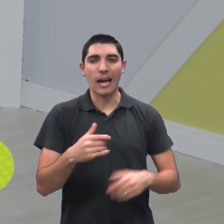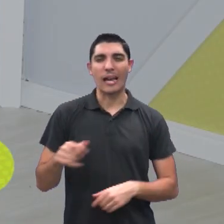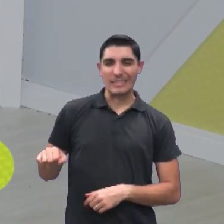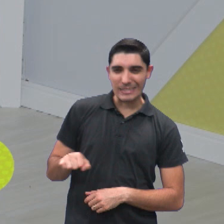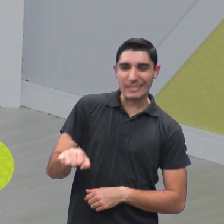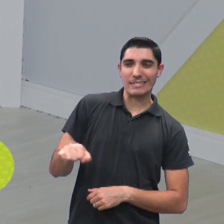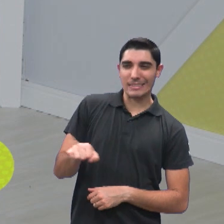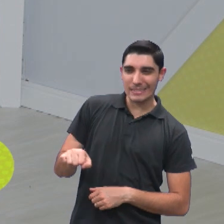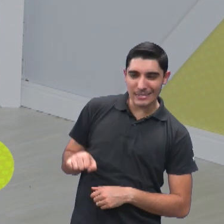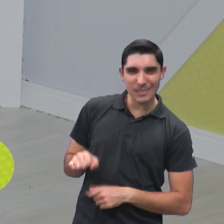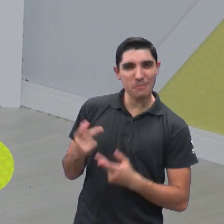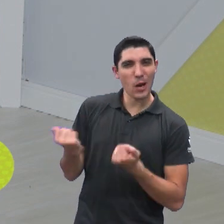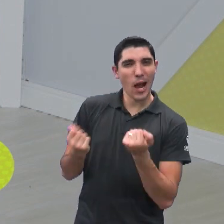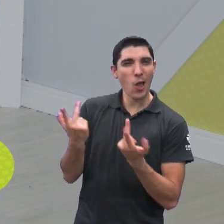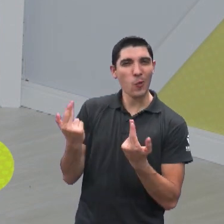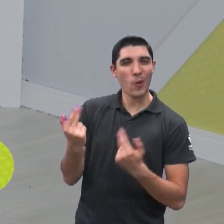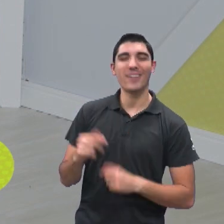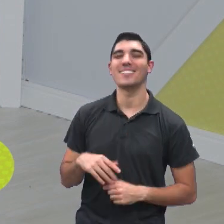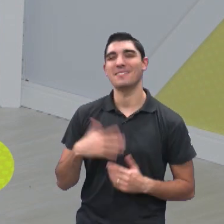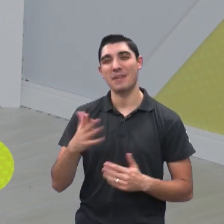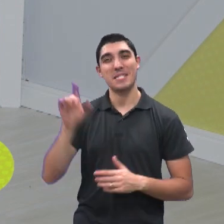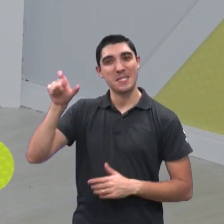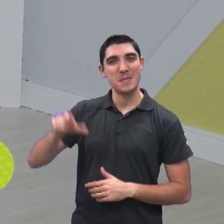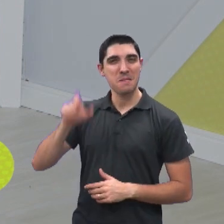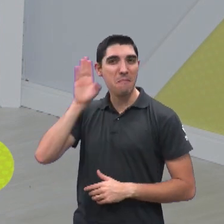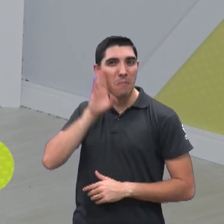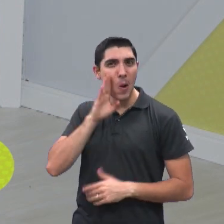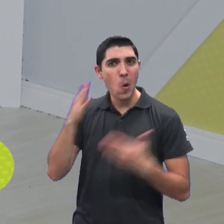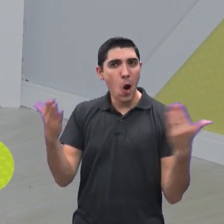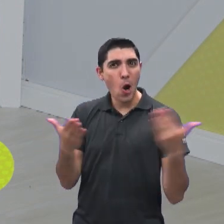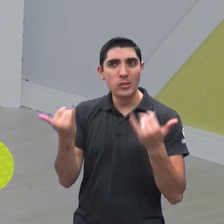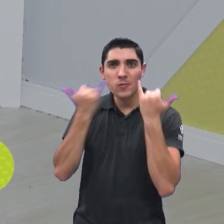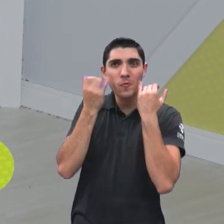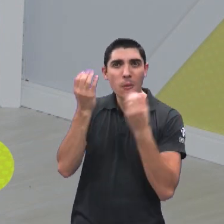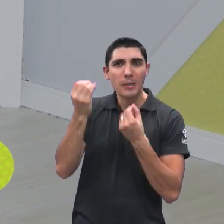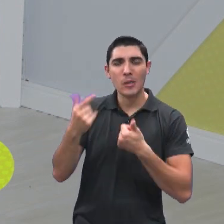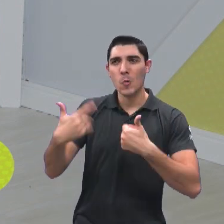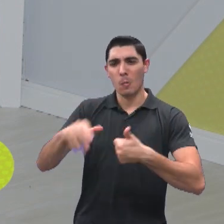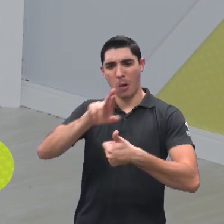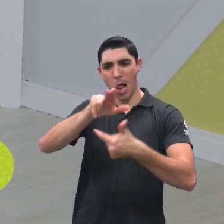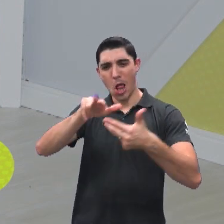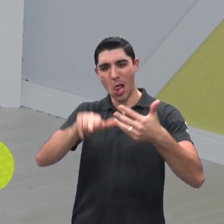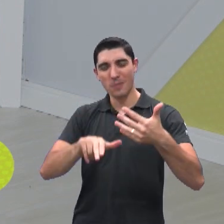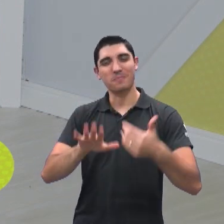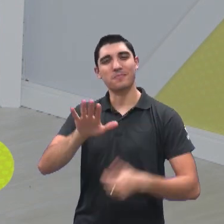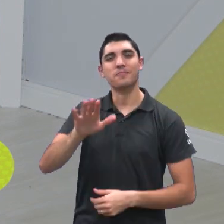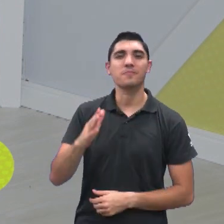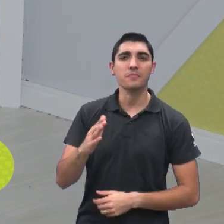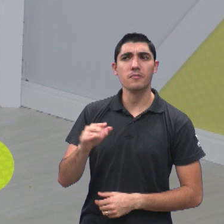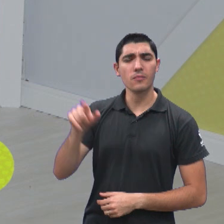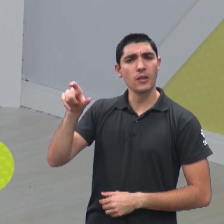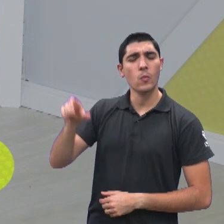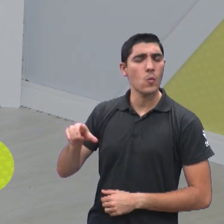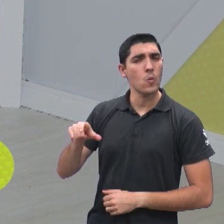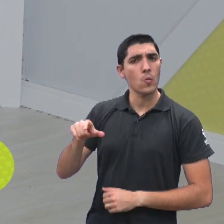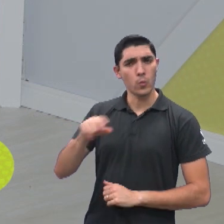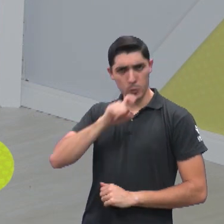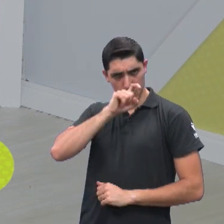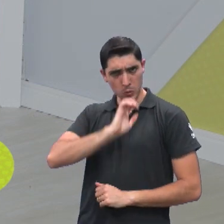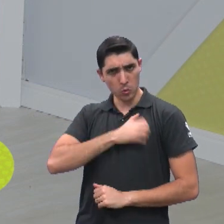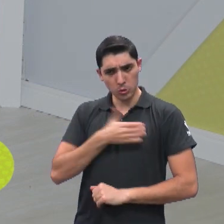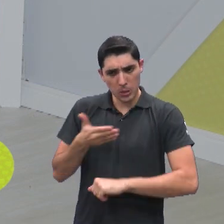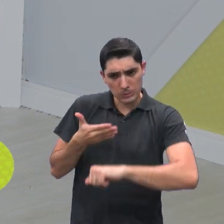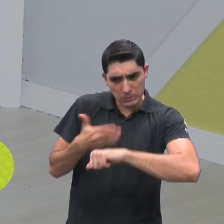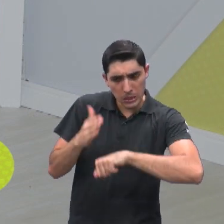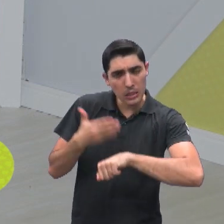Grande Paulito trazendo as informações. Paulito, só deu Paulito hoje no programa. São José abriu o treino, né? Um certo mistério aí e tudo mais, mas